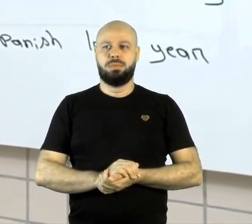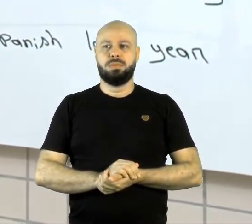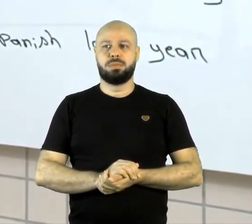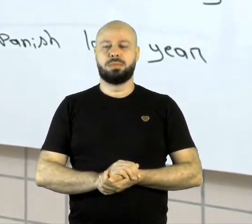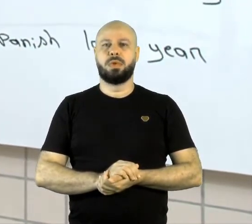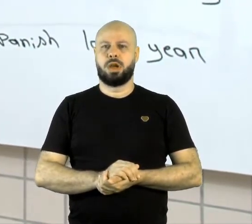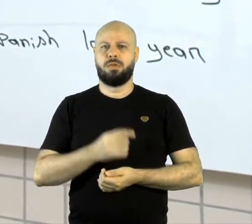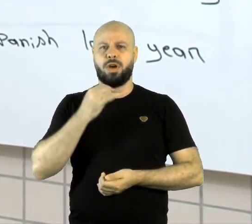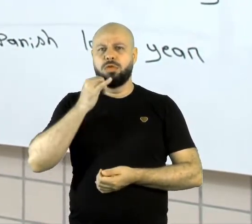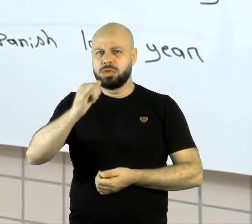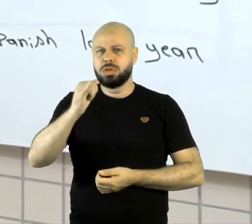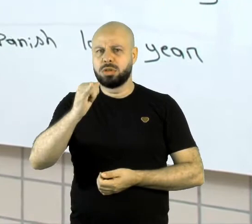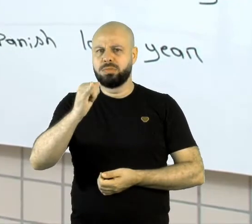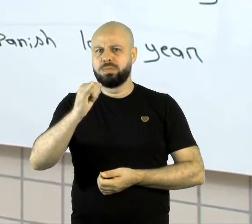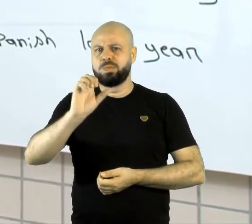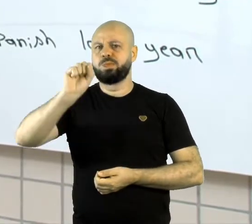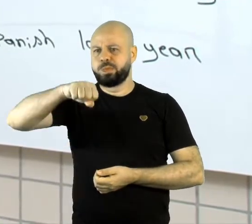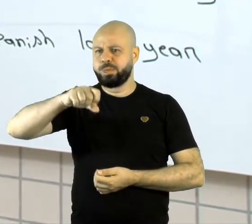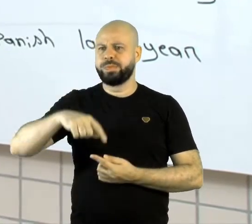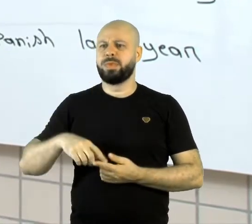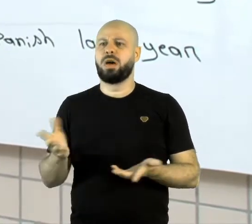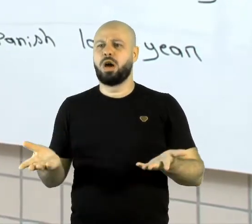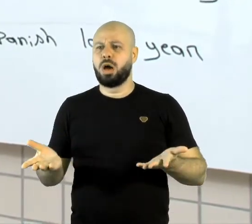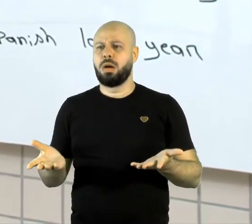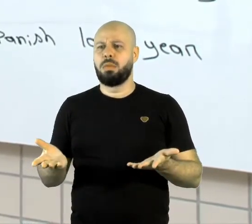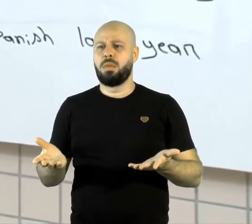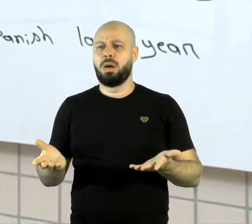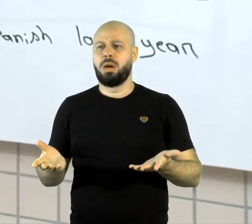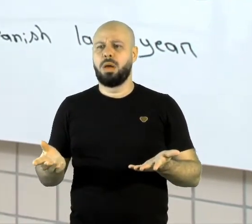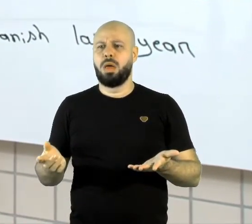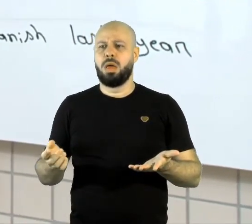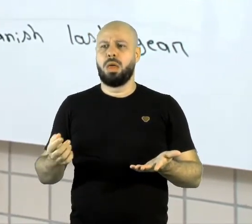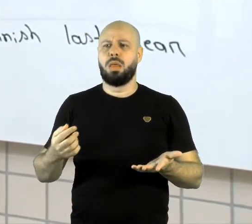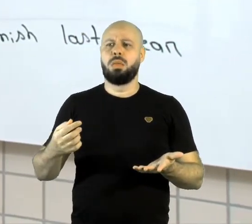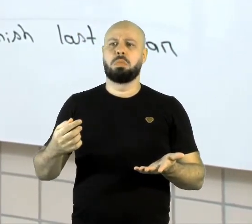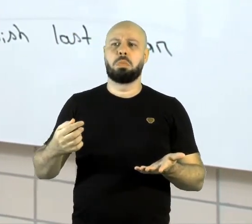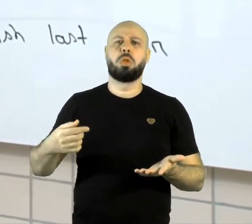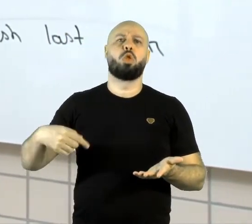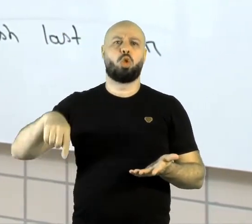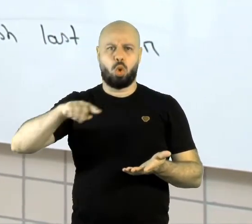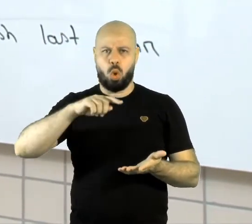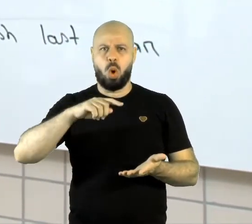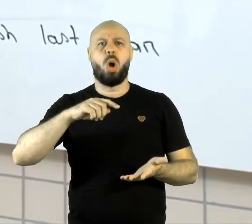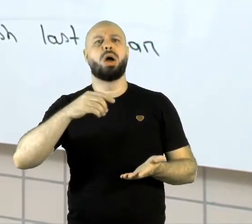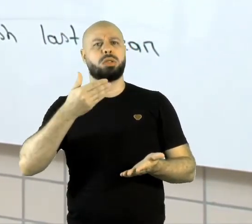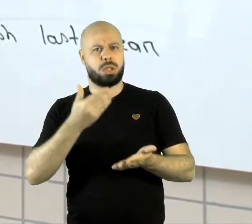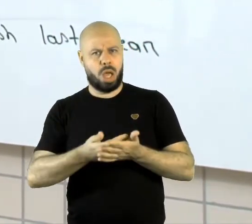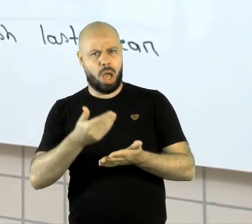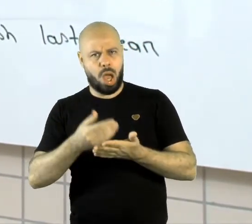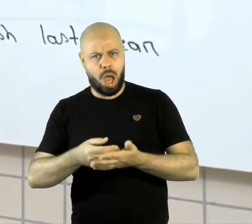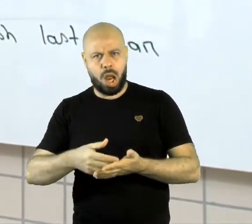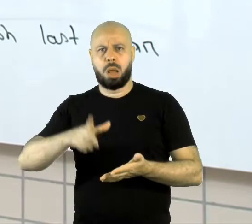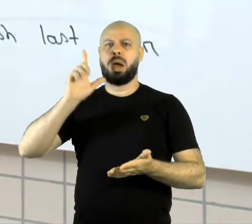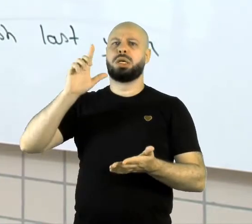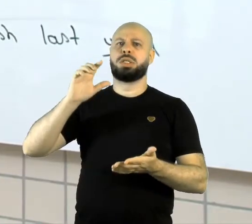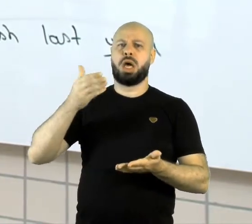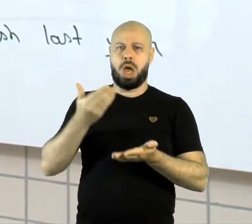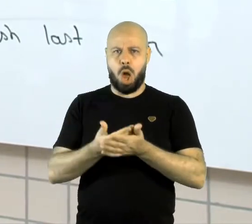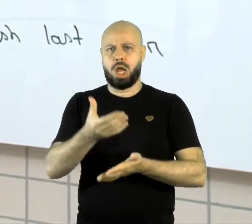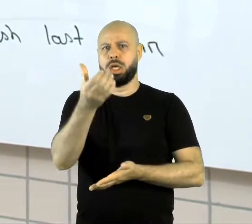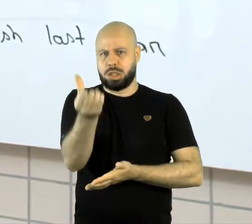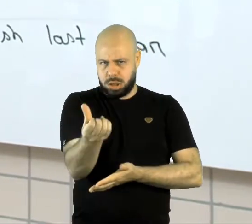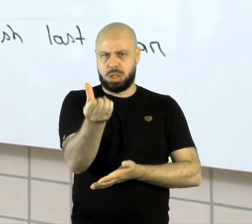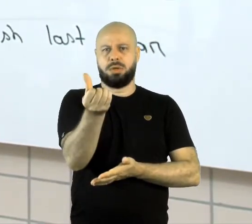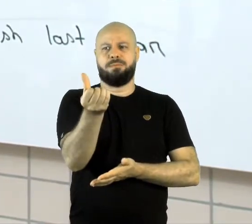estou afirmando que foi a aula passada, né? Nós estávamos afirmando o tempo todo nesta aula 6. Nós estamos